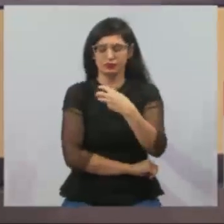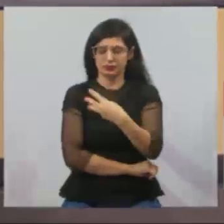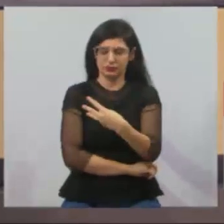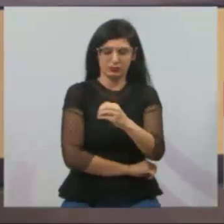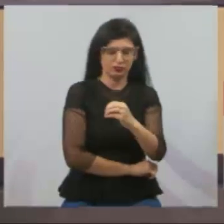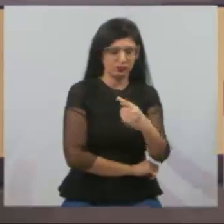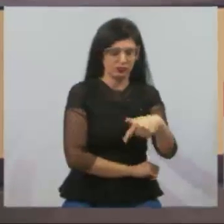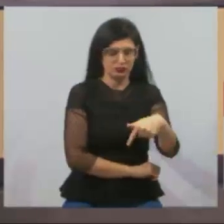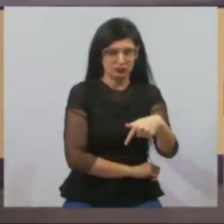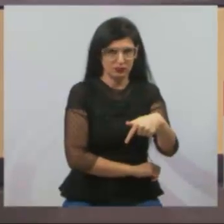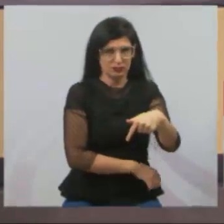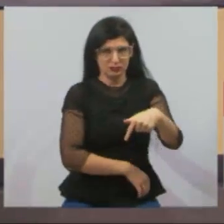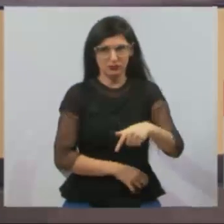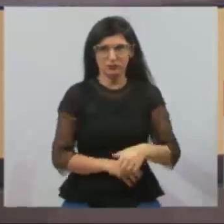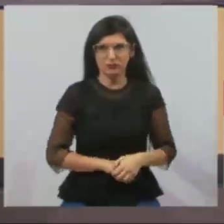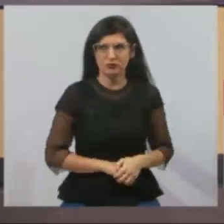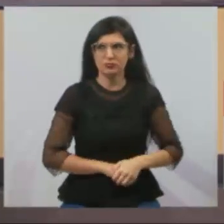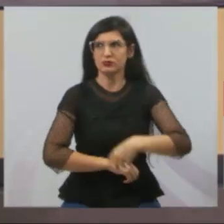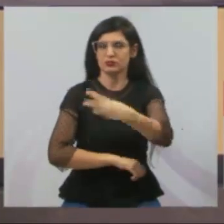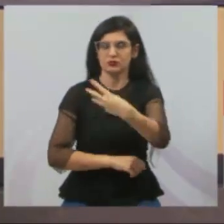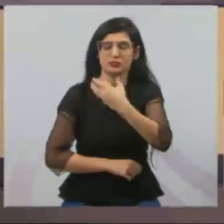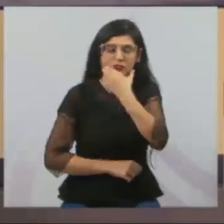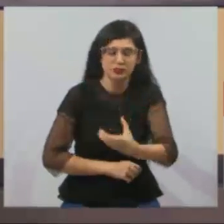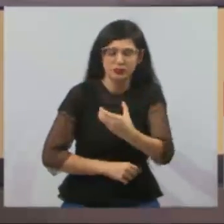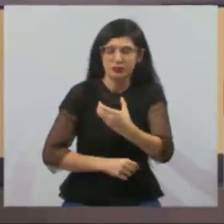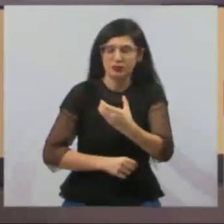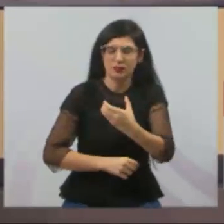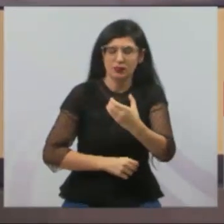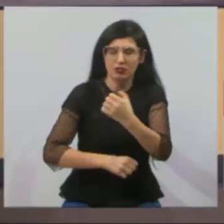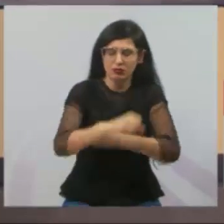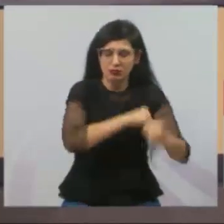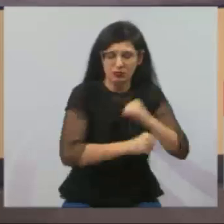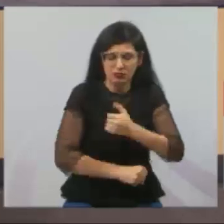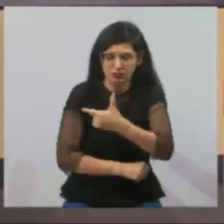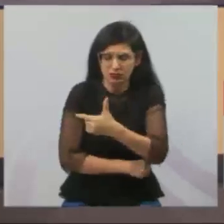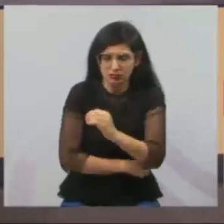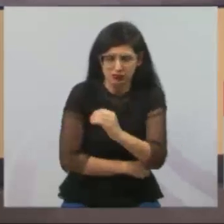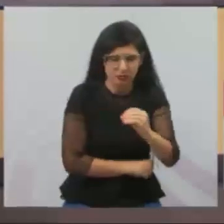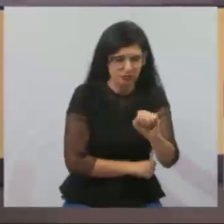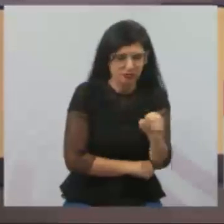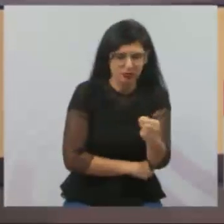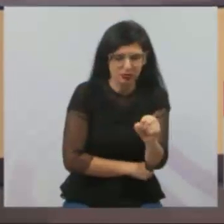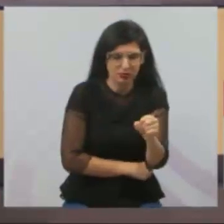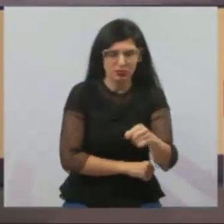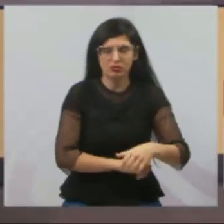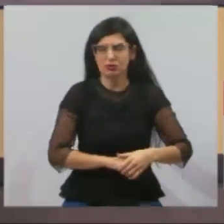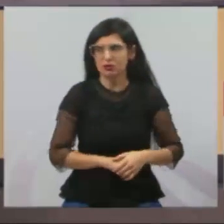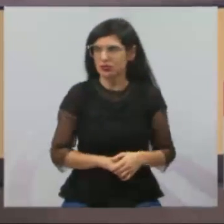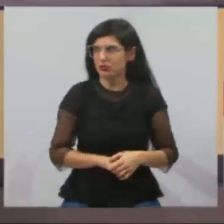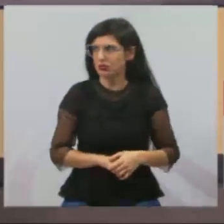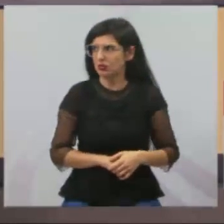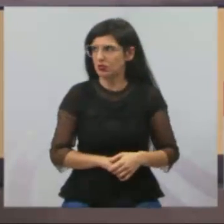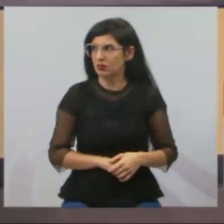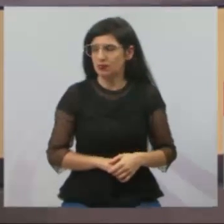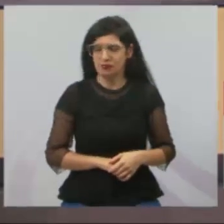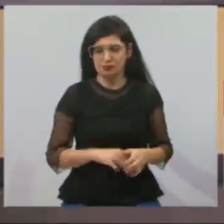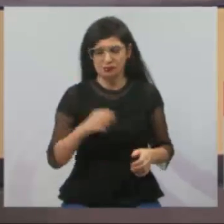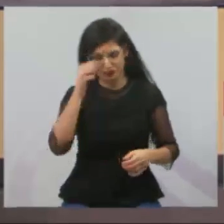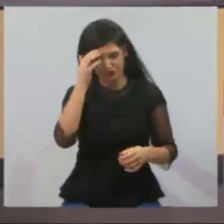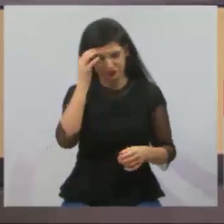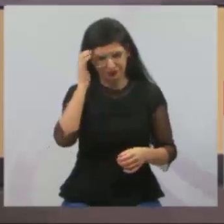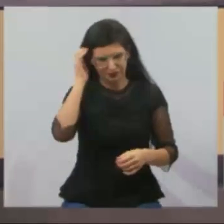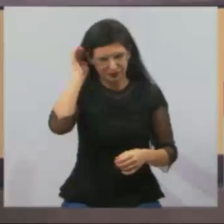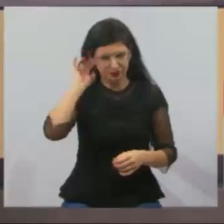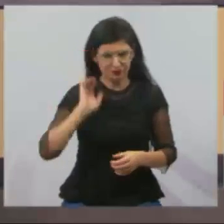5.307, de 3 de dezembro de 2008, que institui o plano de custeio